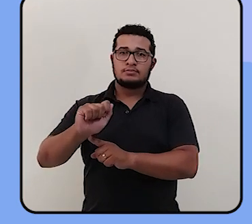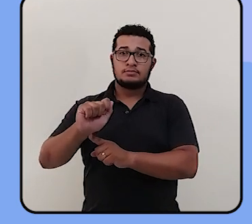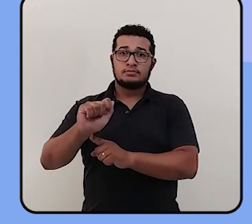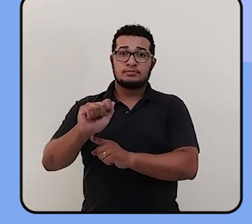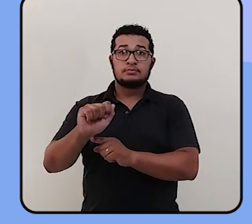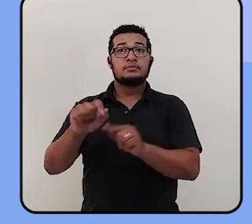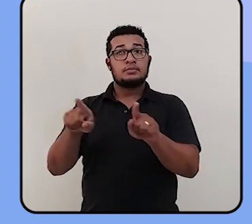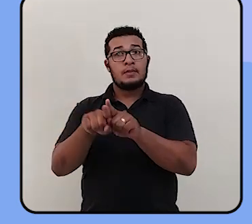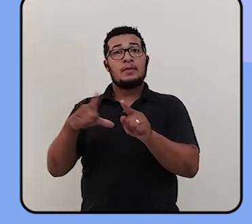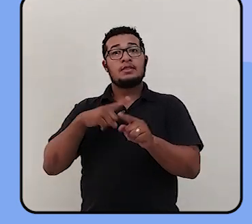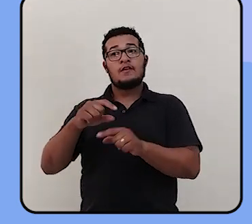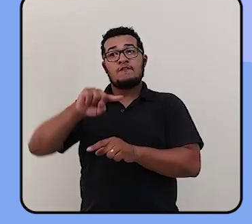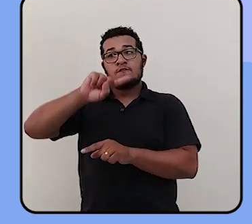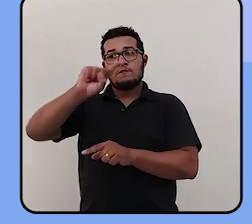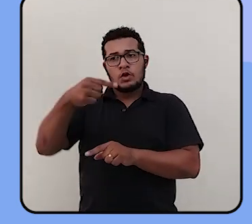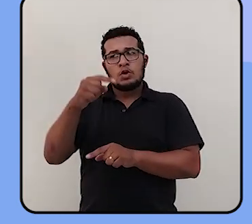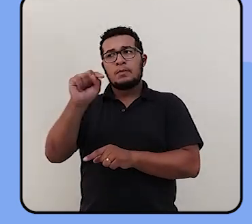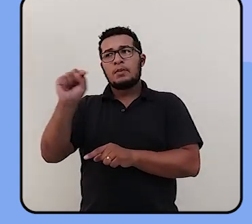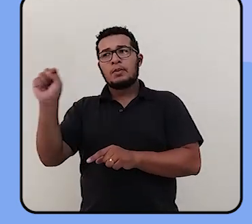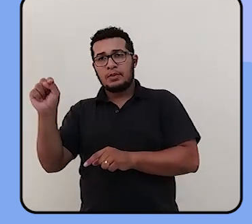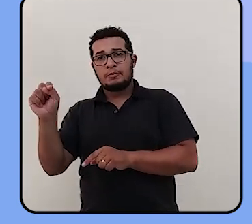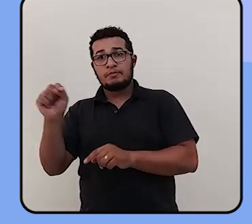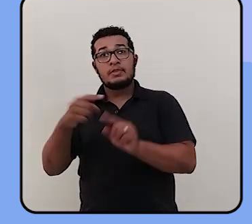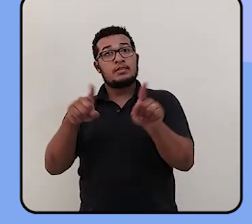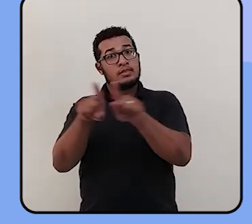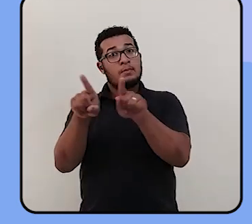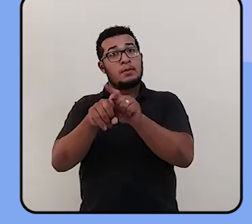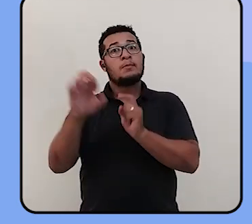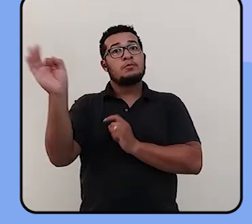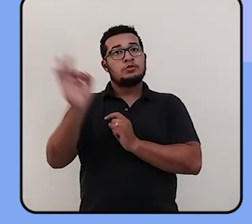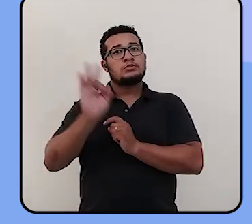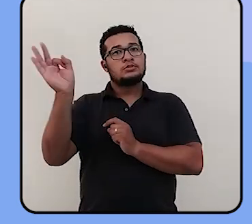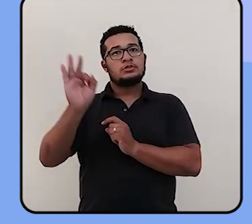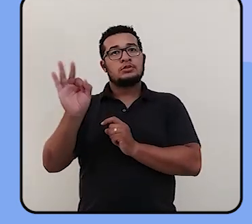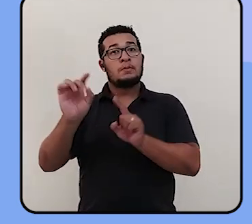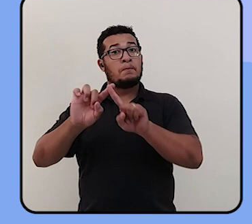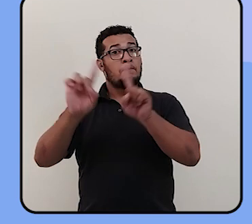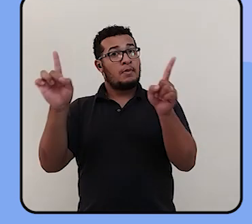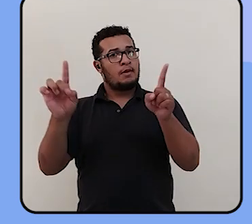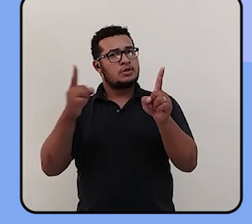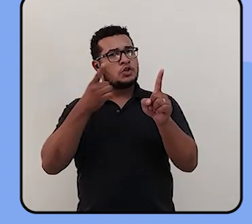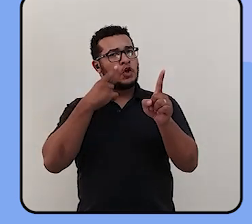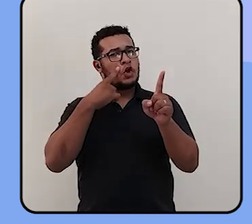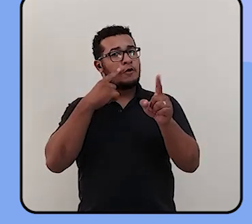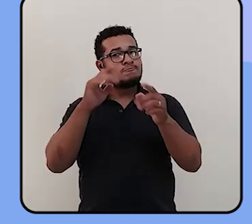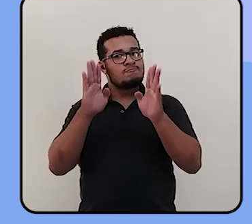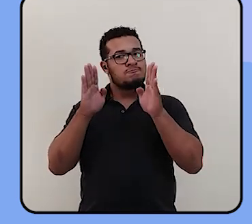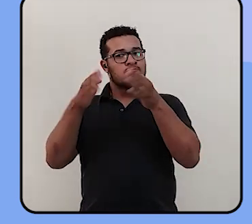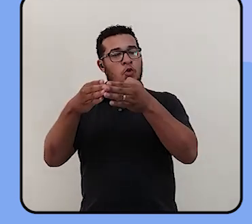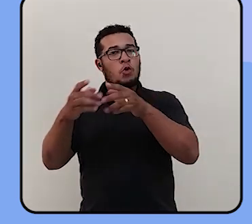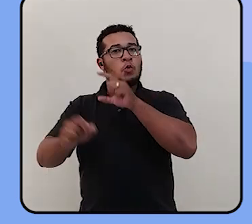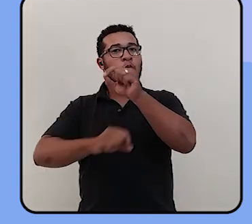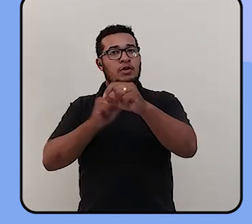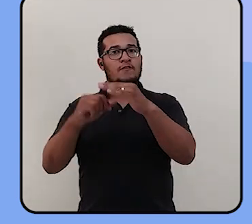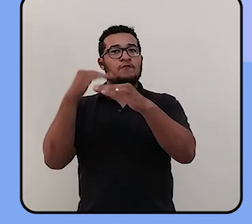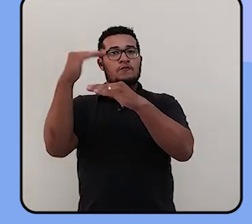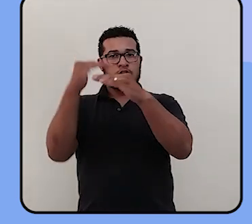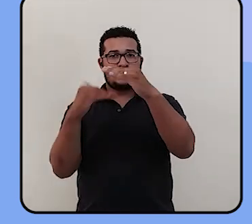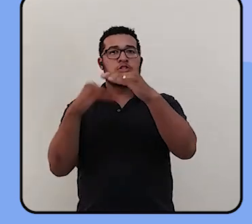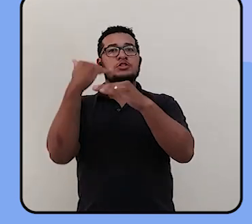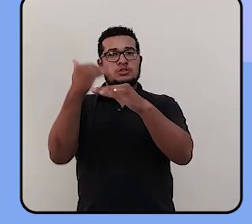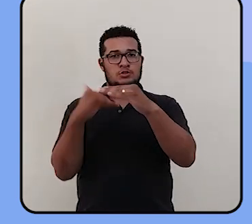forma decimal e a porcentagem. Mas, se liga aí e foca na